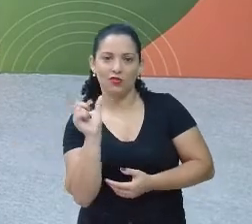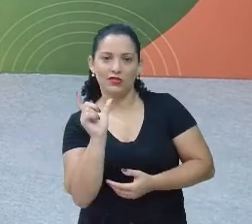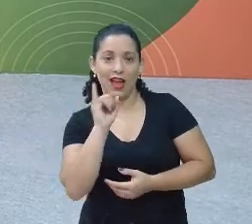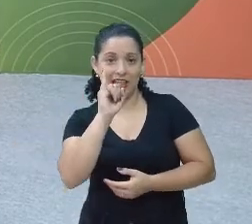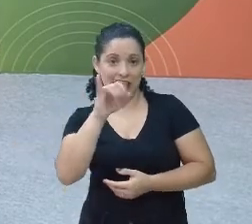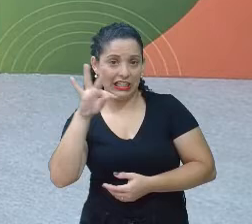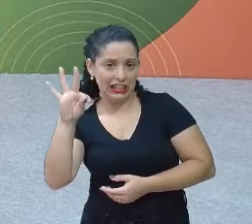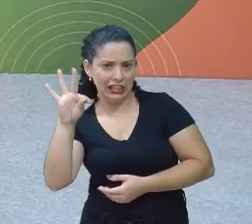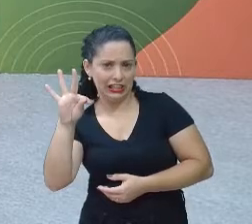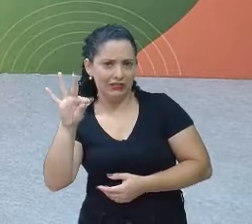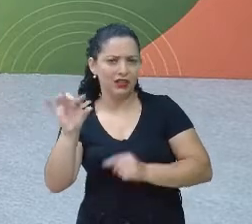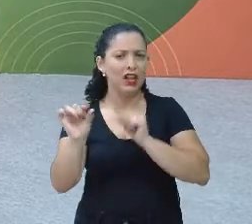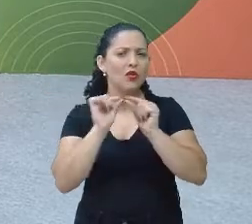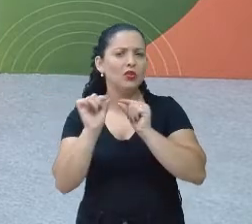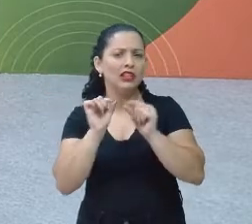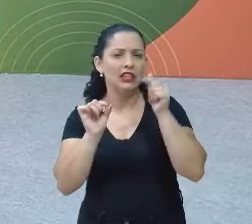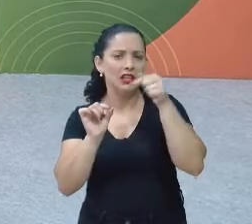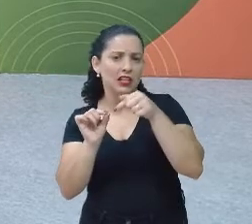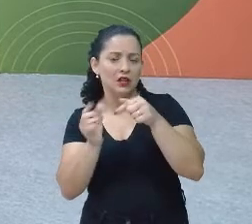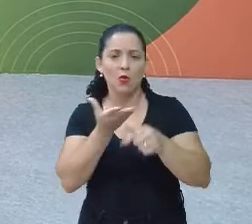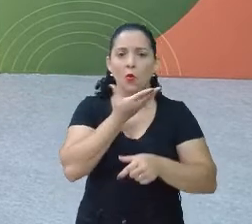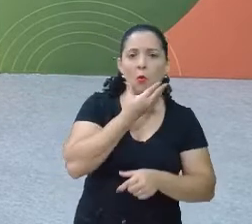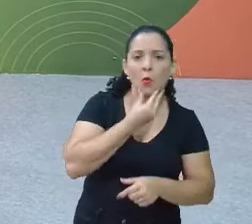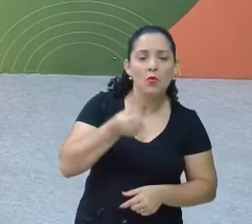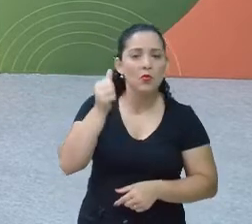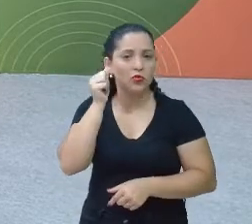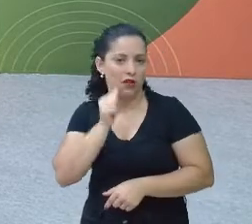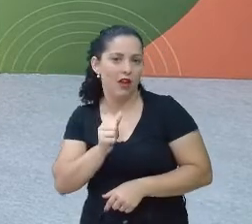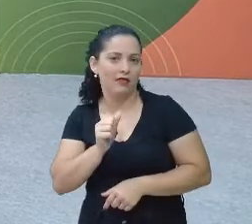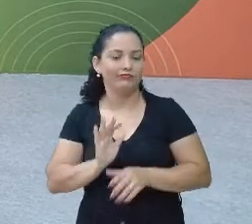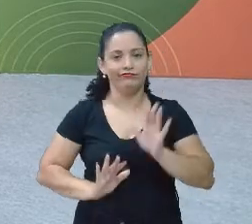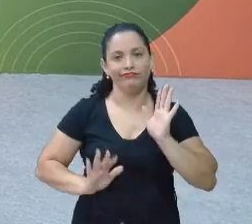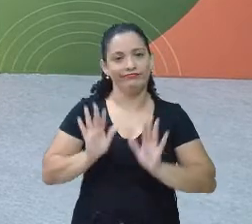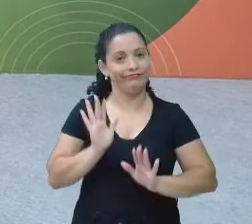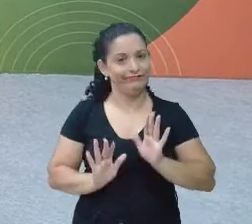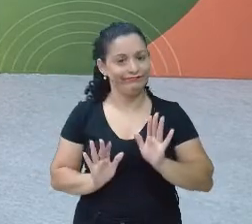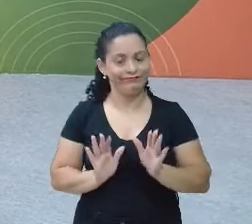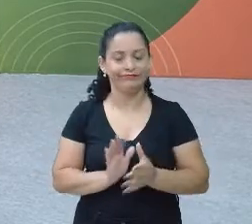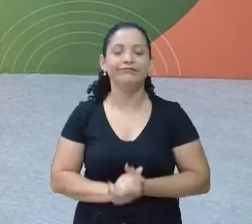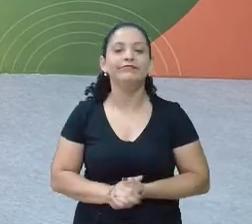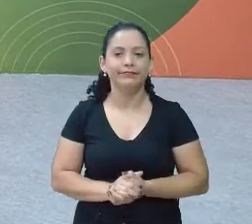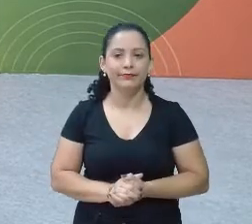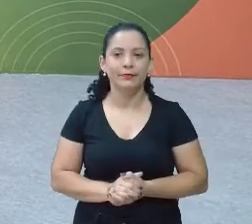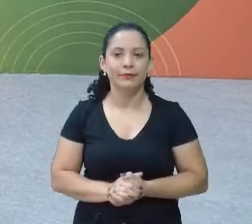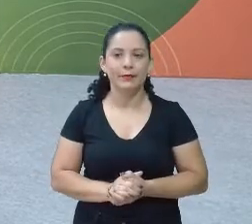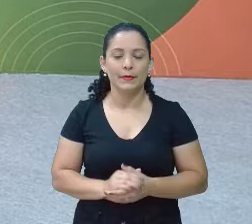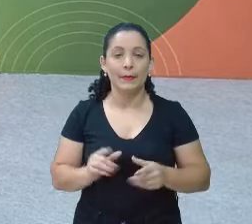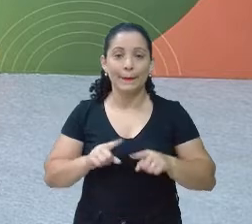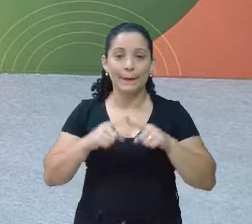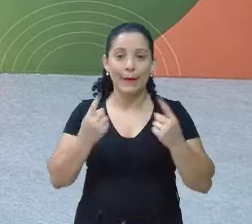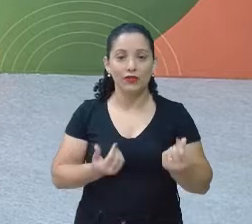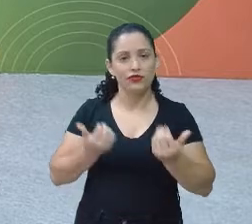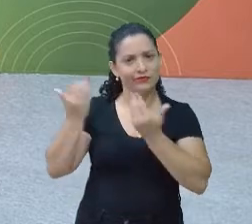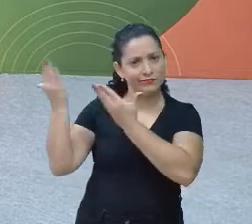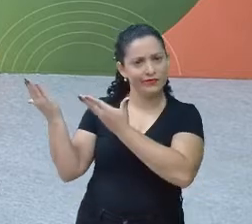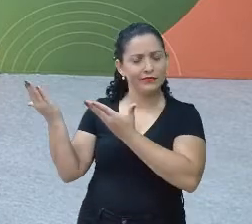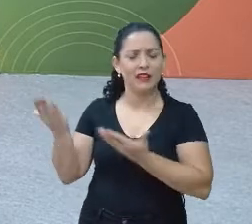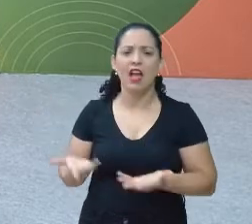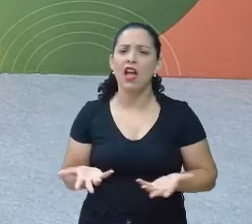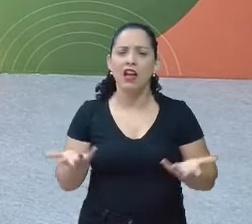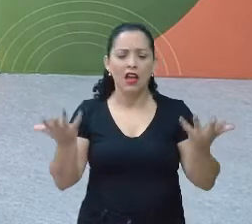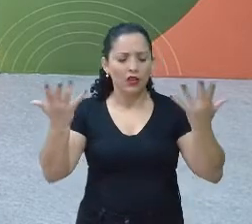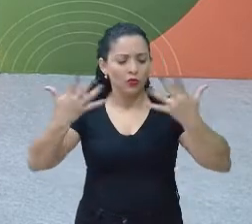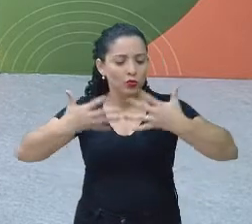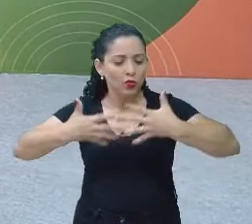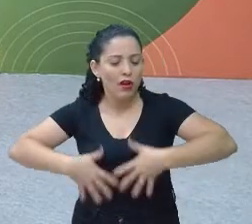saber que sexo ele tem. Então, não é tão assim não, tudo tem uma exceçãozinha, né? Mas aqui é usado para as coisas neutras, né? Para as